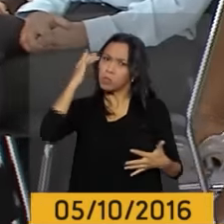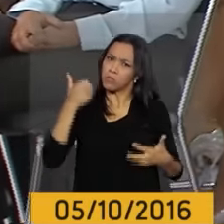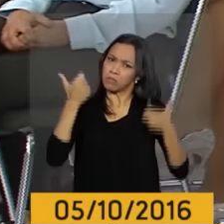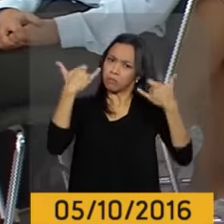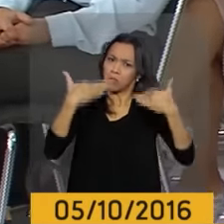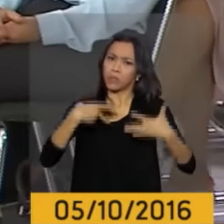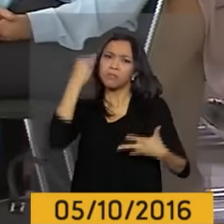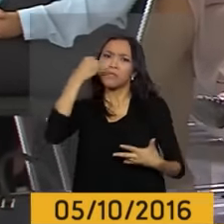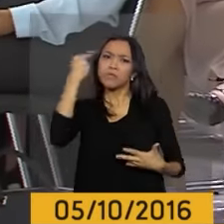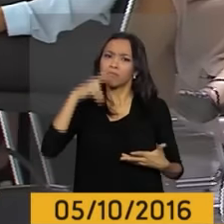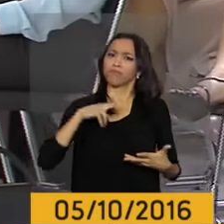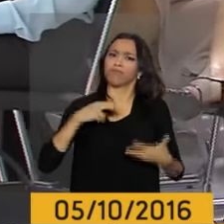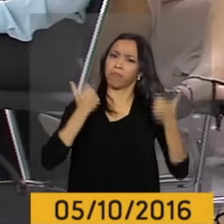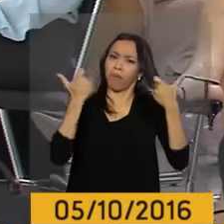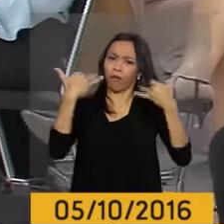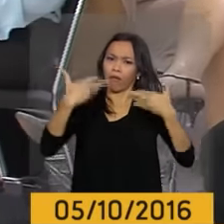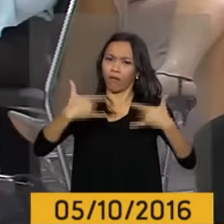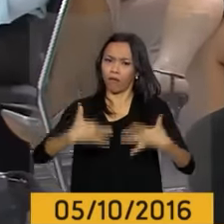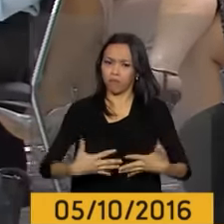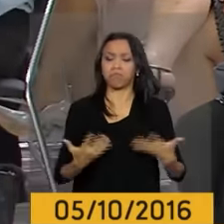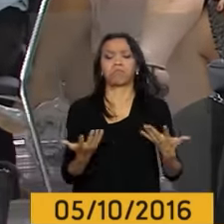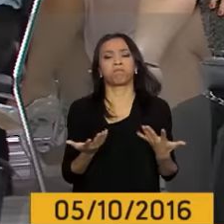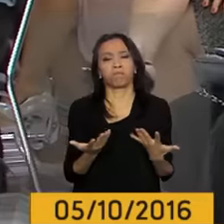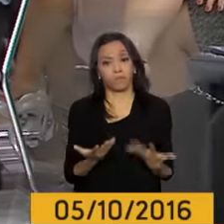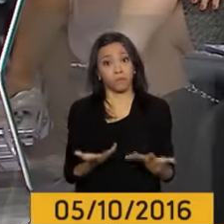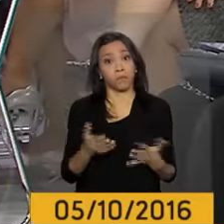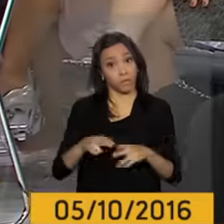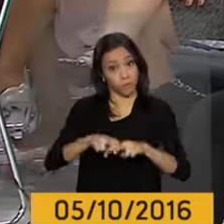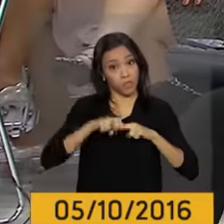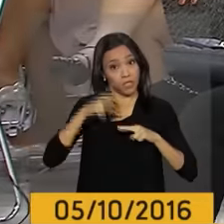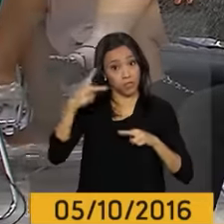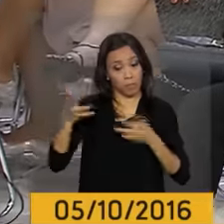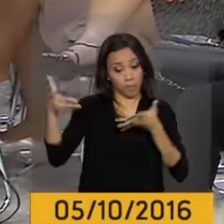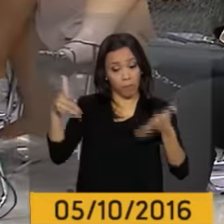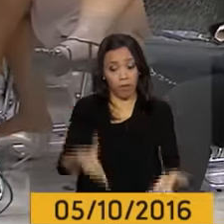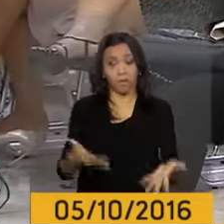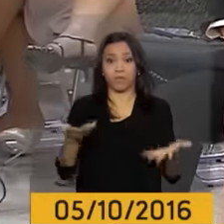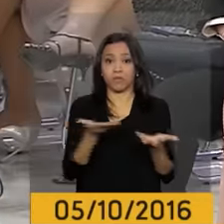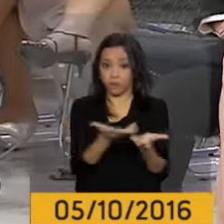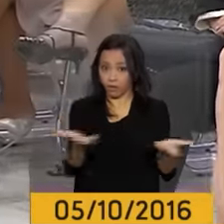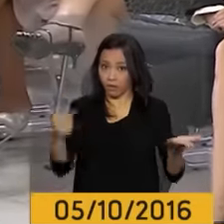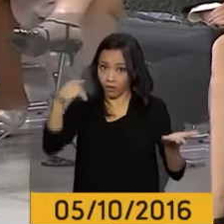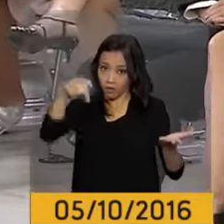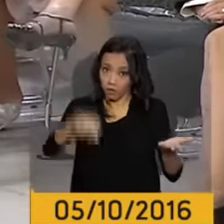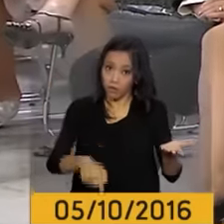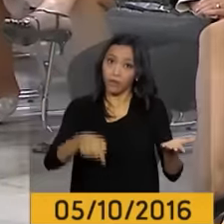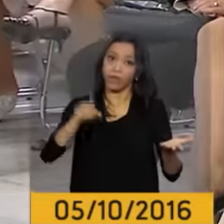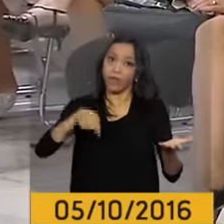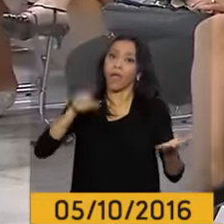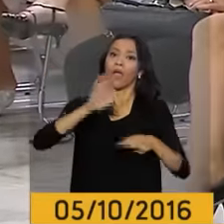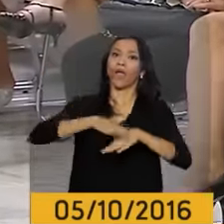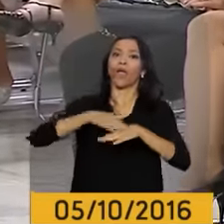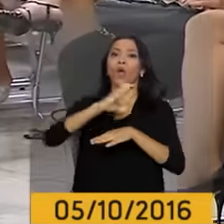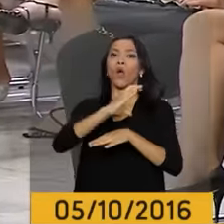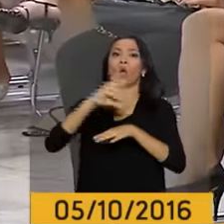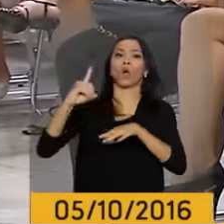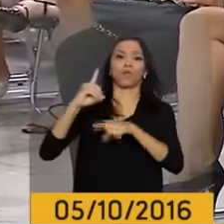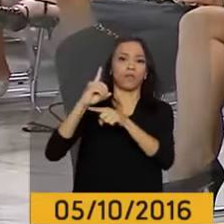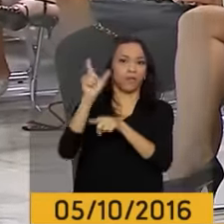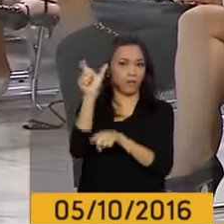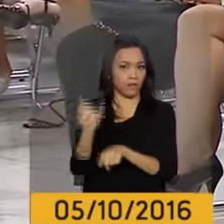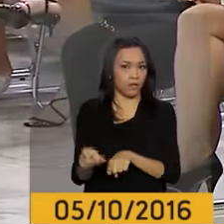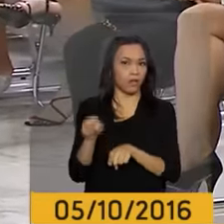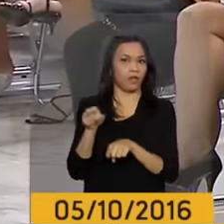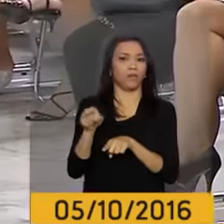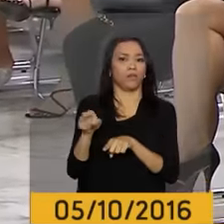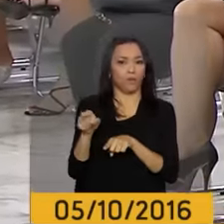experiências pessoais. Então, por isso, a sua participação nessa atividade, como coordenador pelo Parlamento